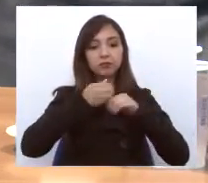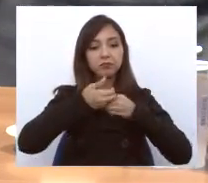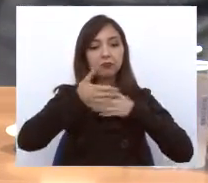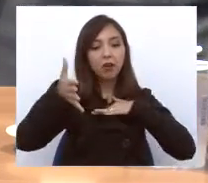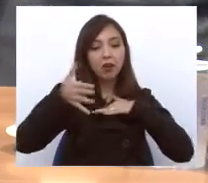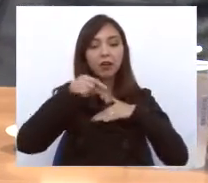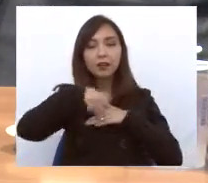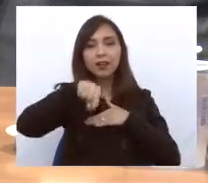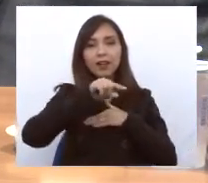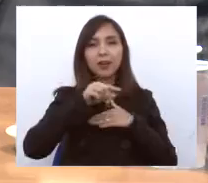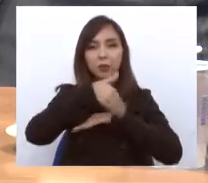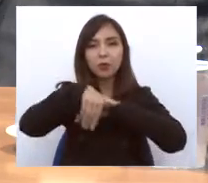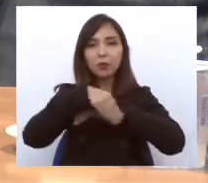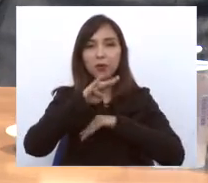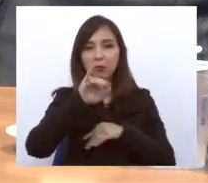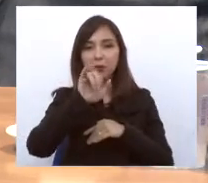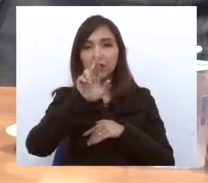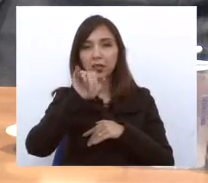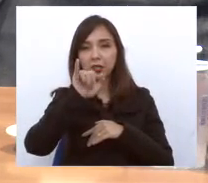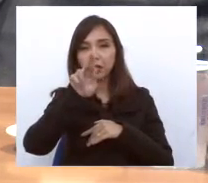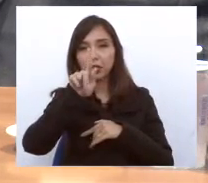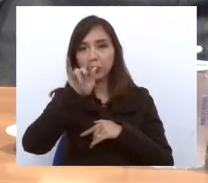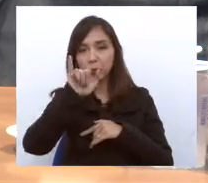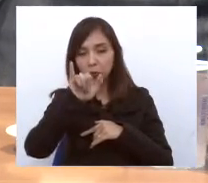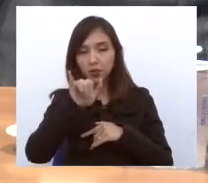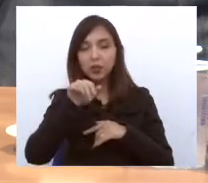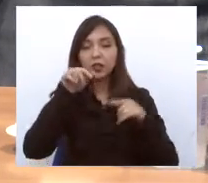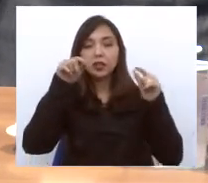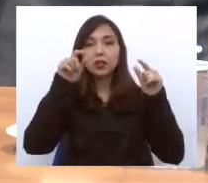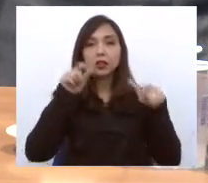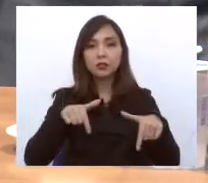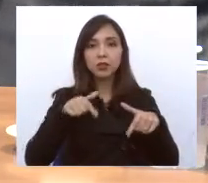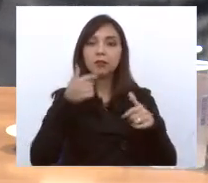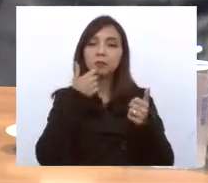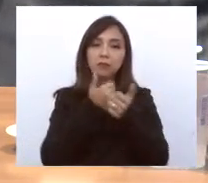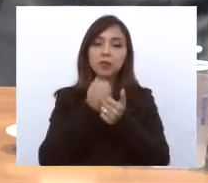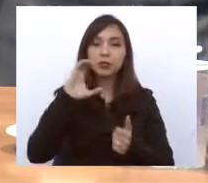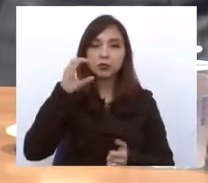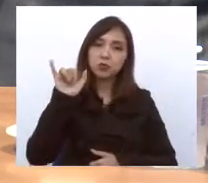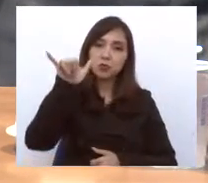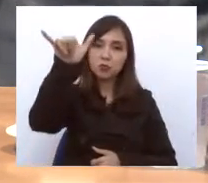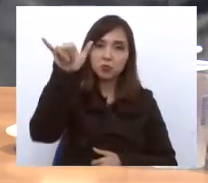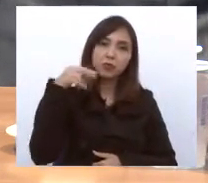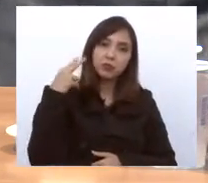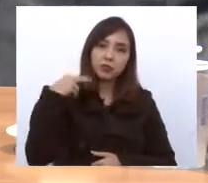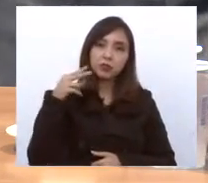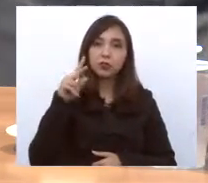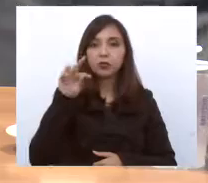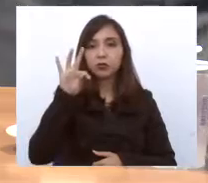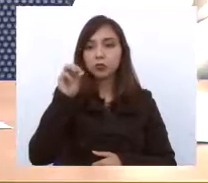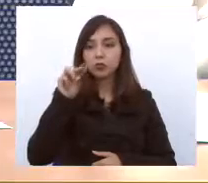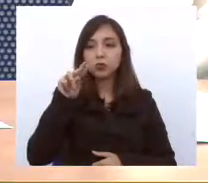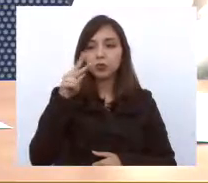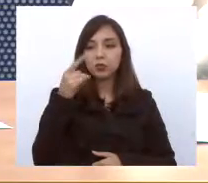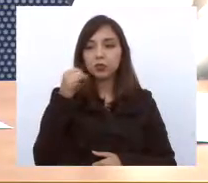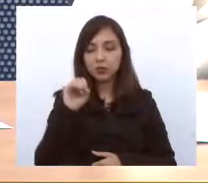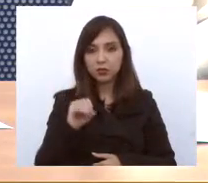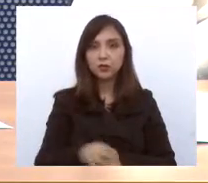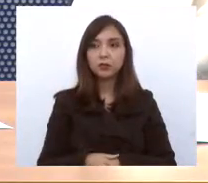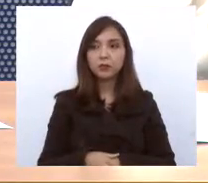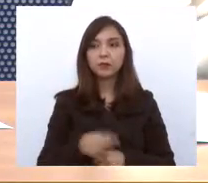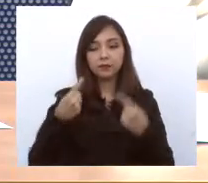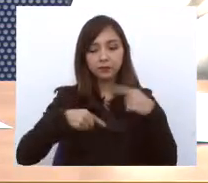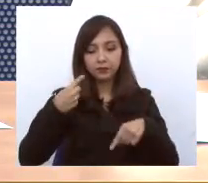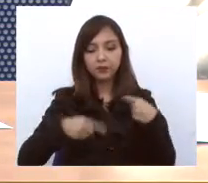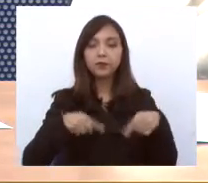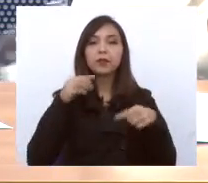rua Birigui, altura do número 1139, na cidade de Jardim Cumbica. Autor, vereador Toninho Magalhães. Em